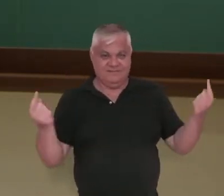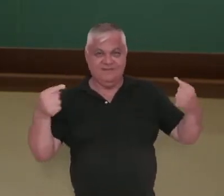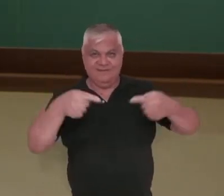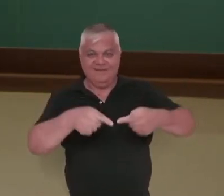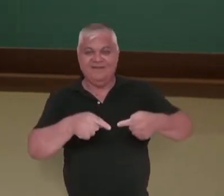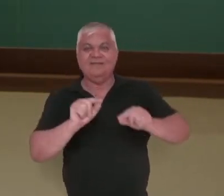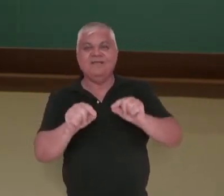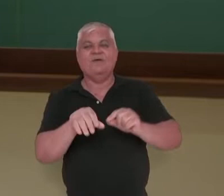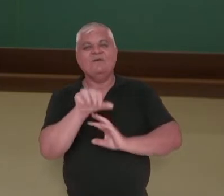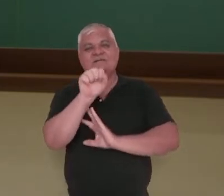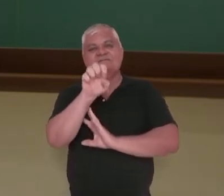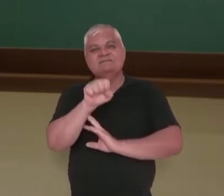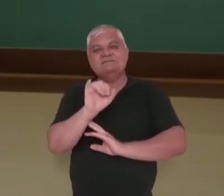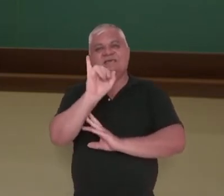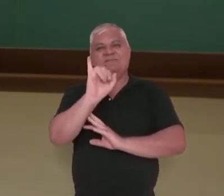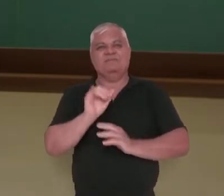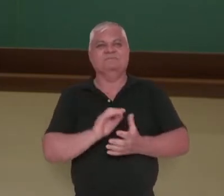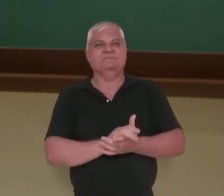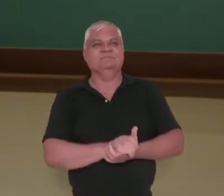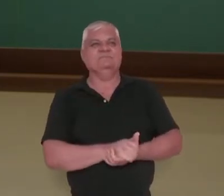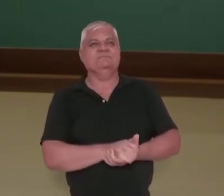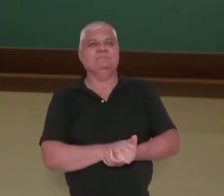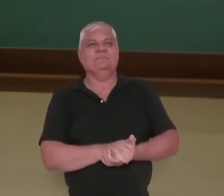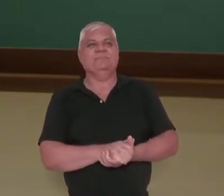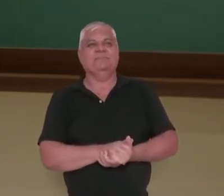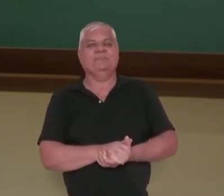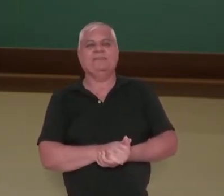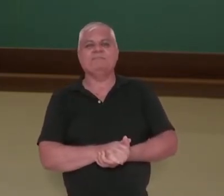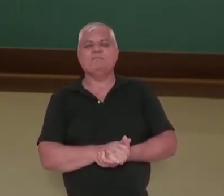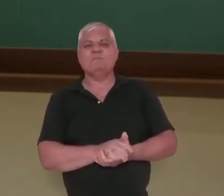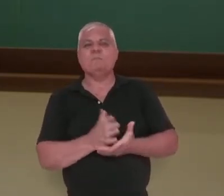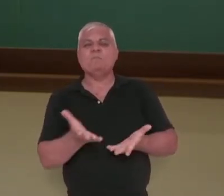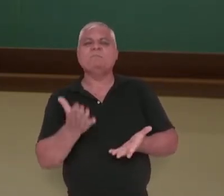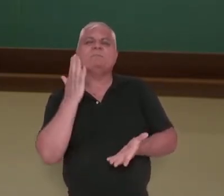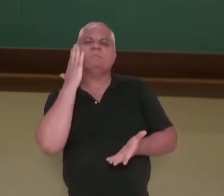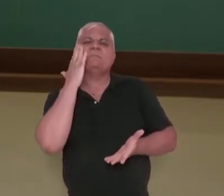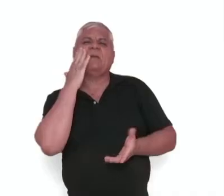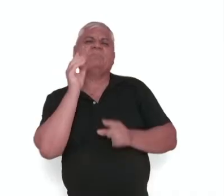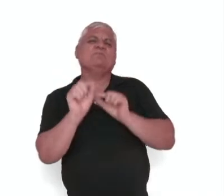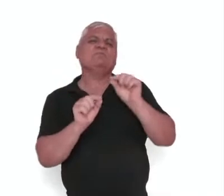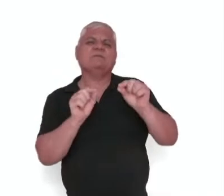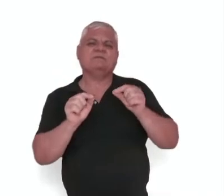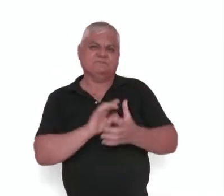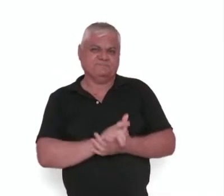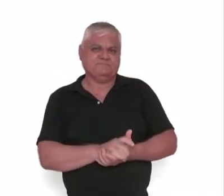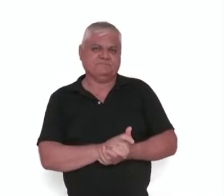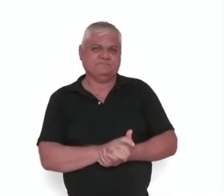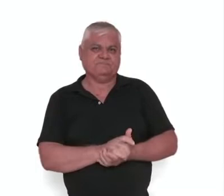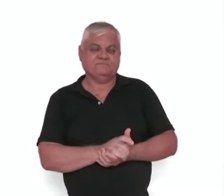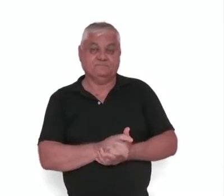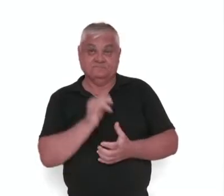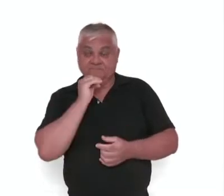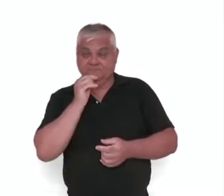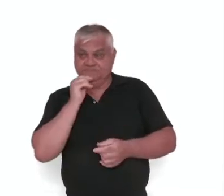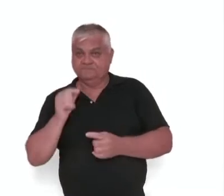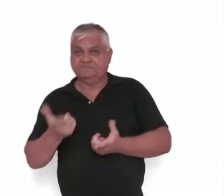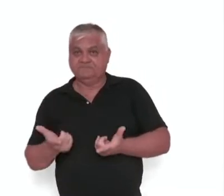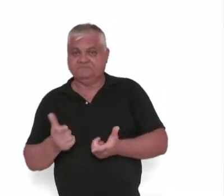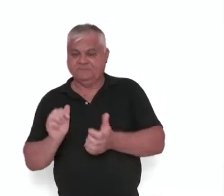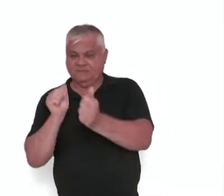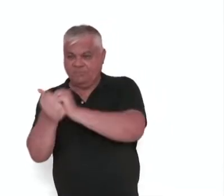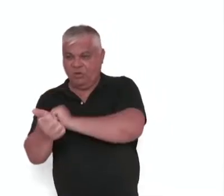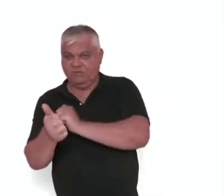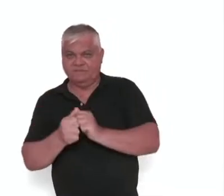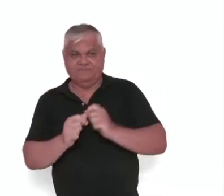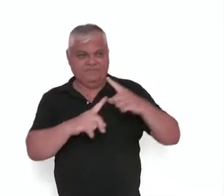jogos semi-cooperativos. O que nós já sabemos, então? Qual a diferença entre jogo e esporte?